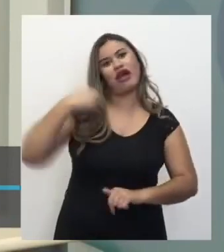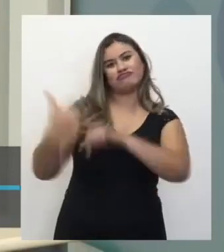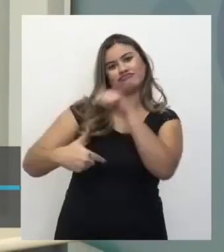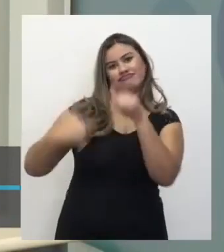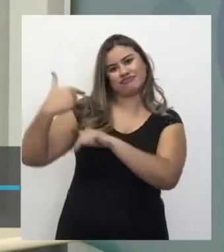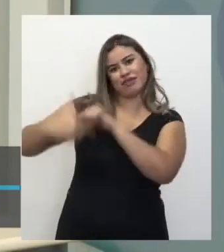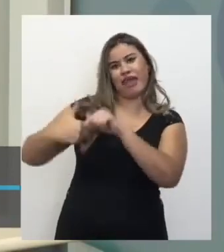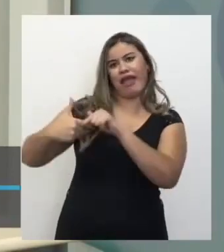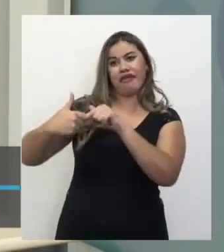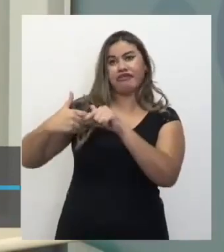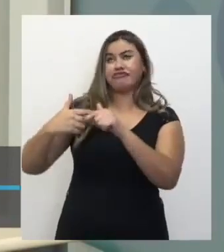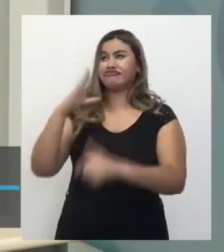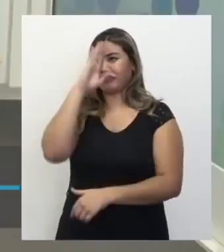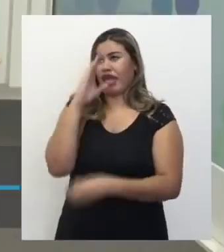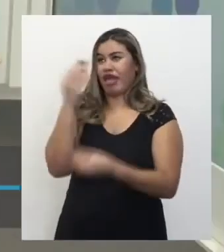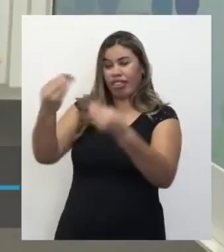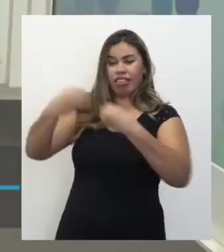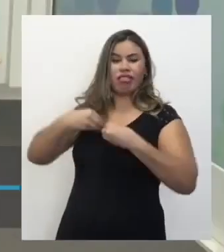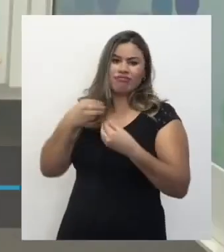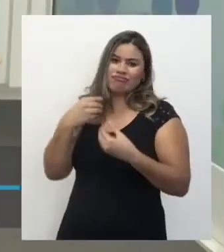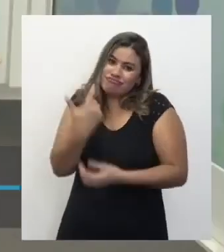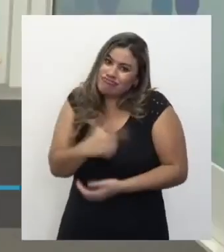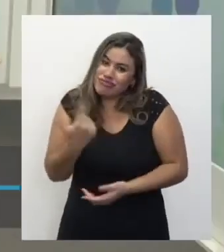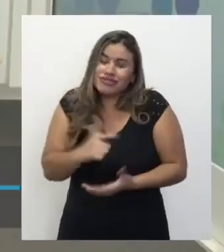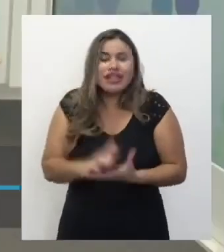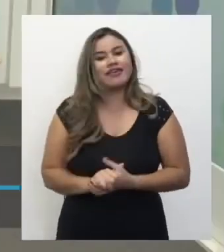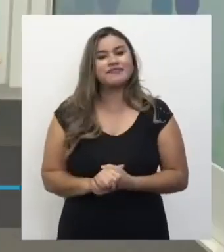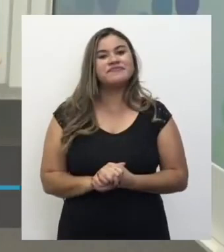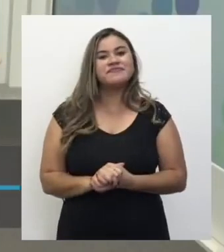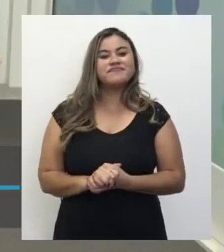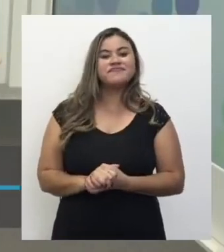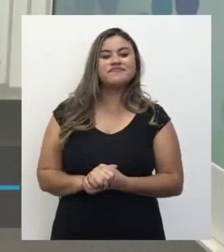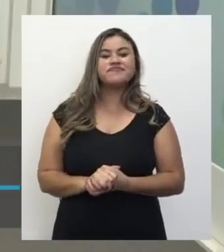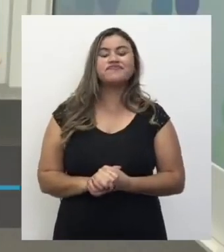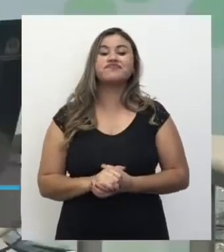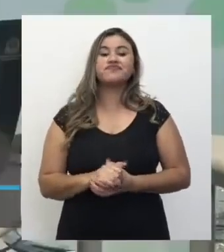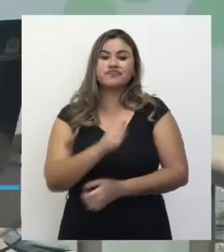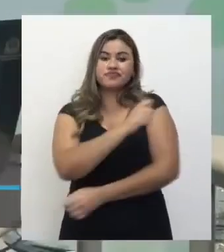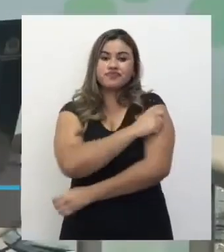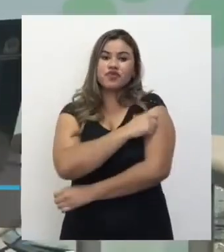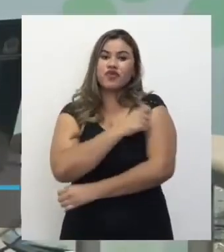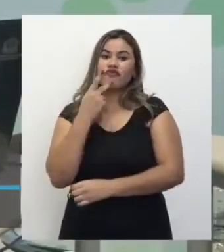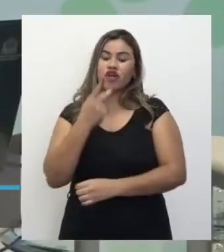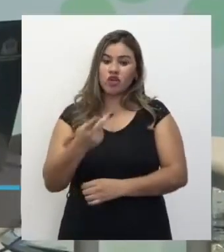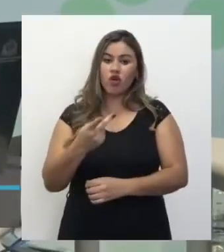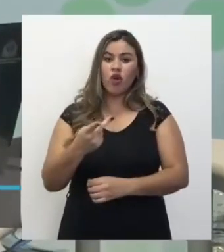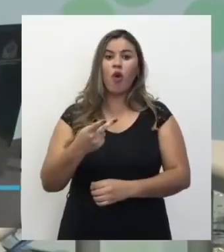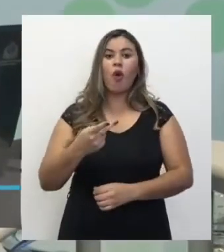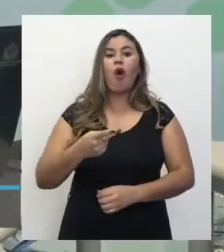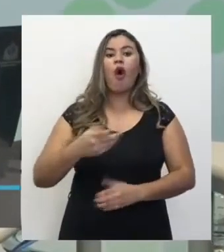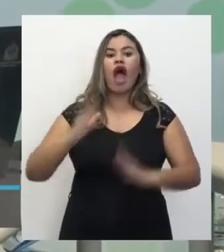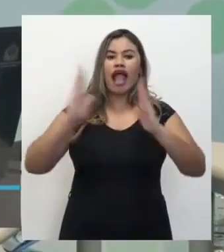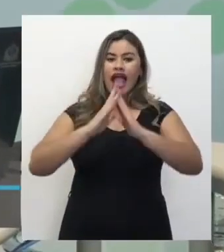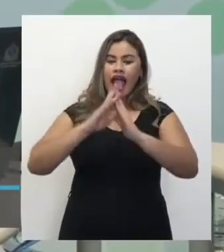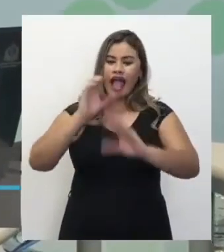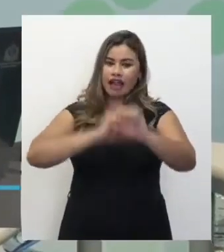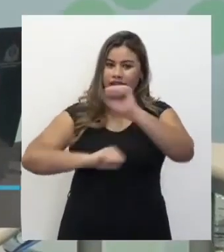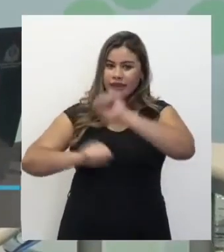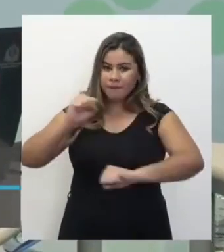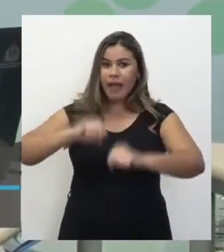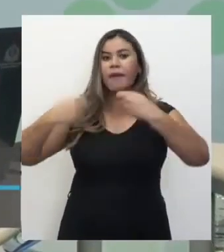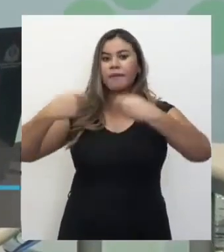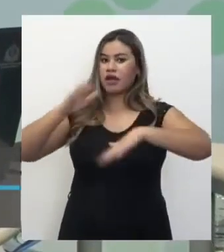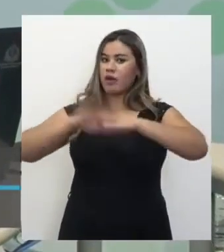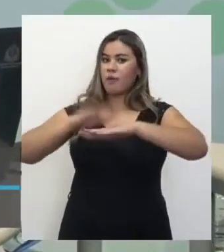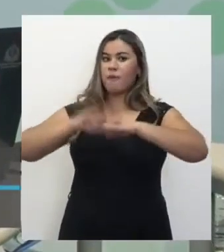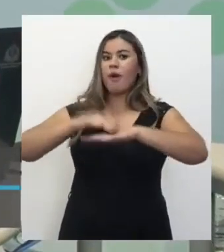né? De graça. Um aluno tinha falado aqui que associar o trabalho doméstico sempre tem que ser feito pela mulher. Isso. O Eliseu colocou, estava